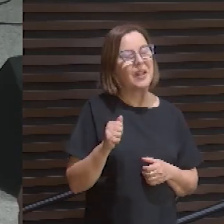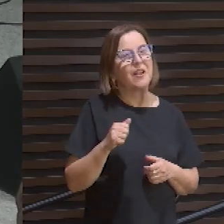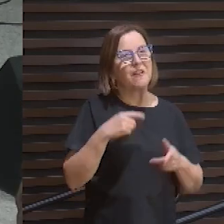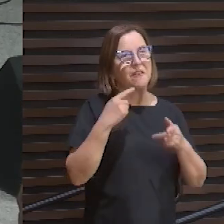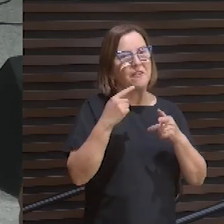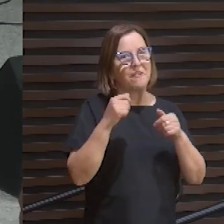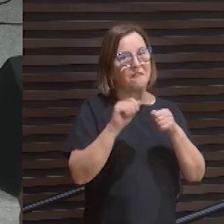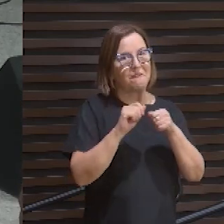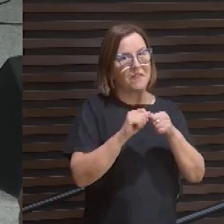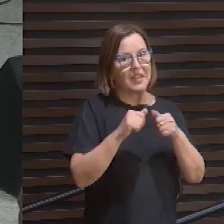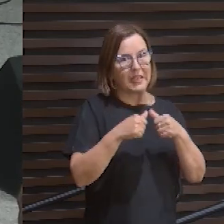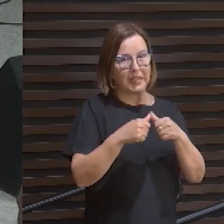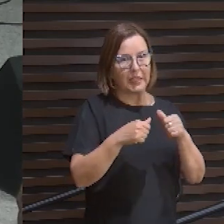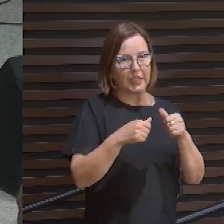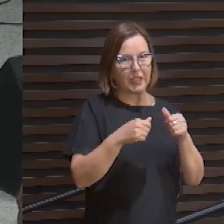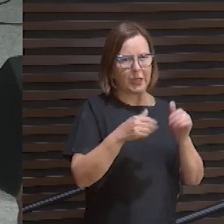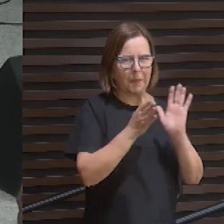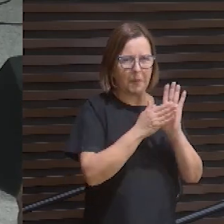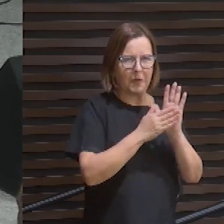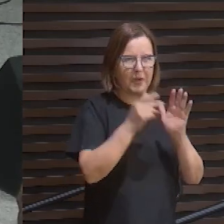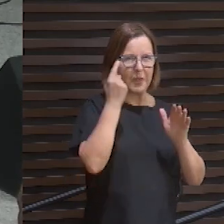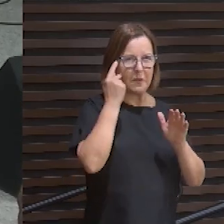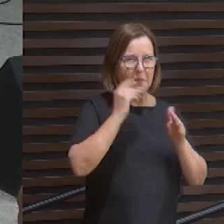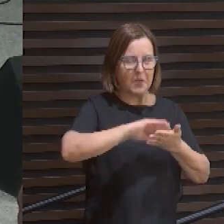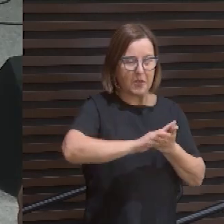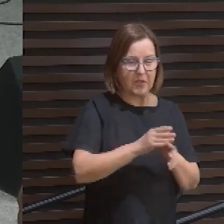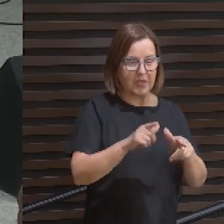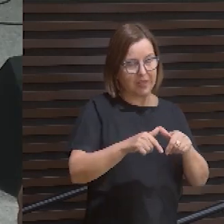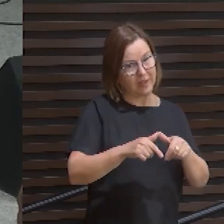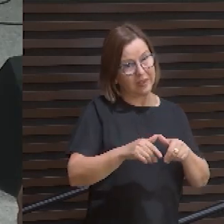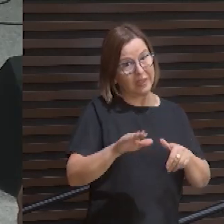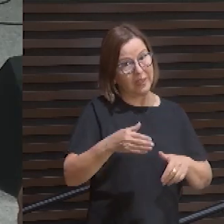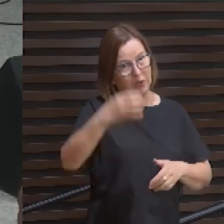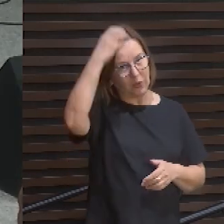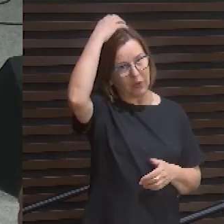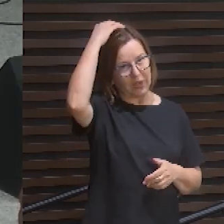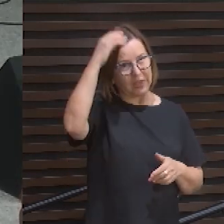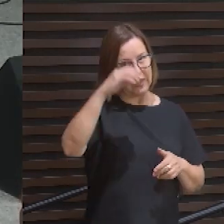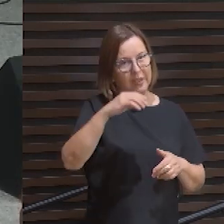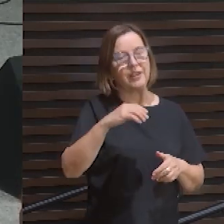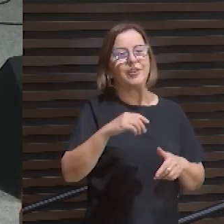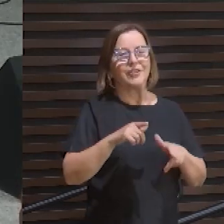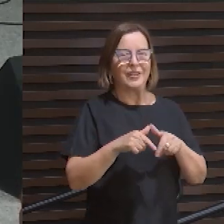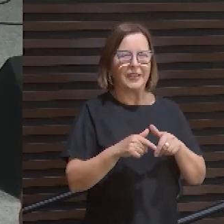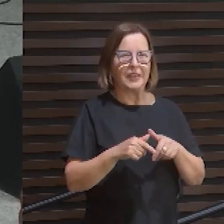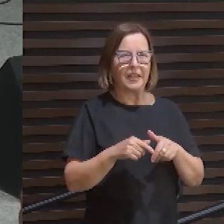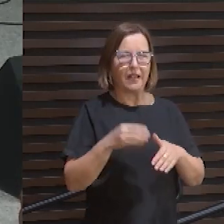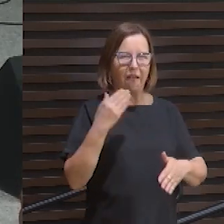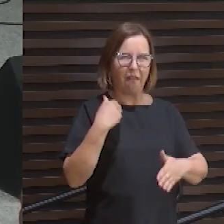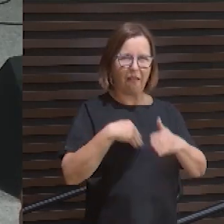projeto para derrubar Israel. E o rei de Israel ia lá e acabava com eles.